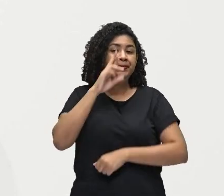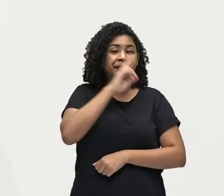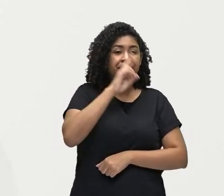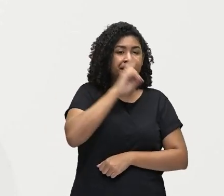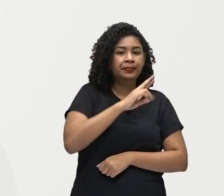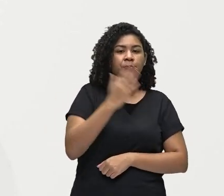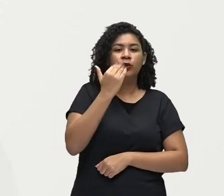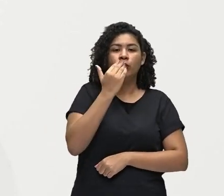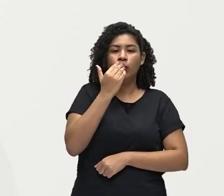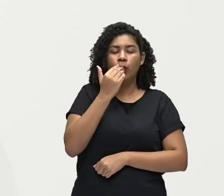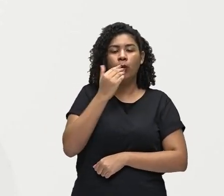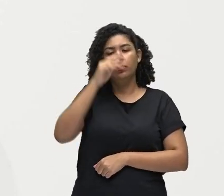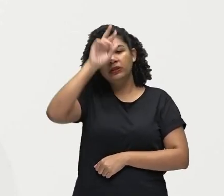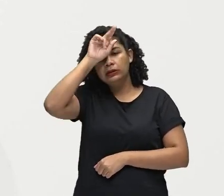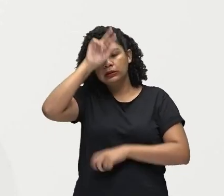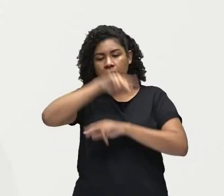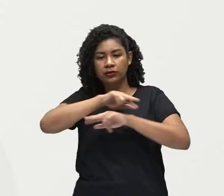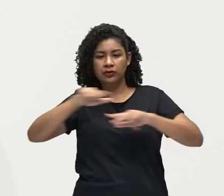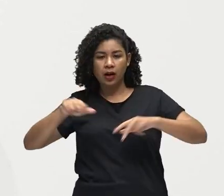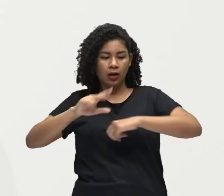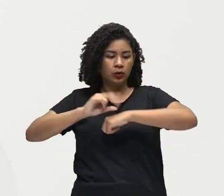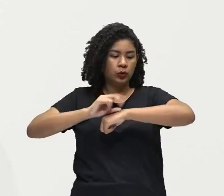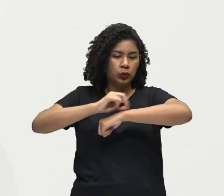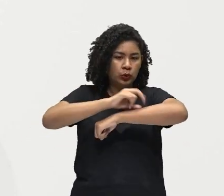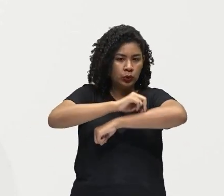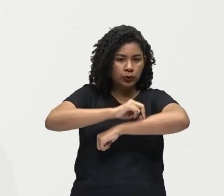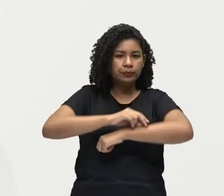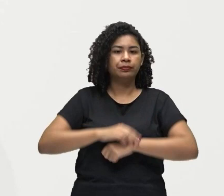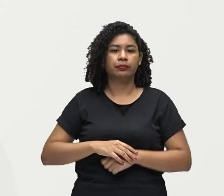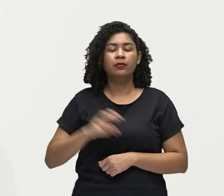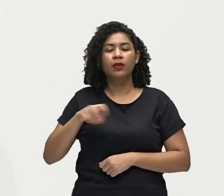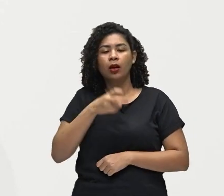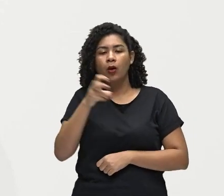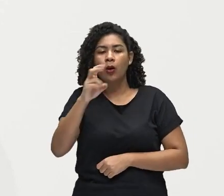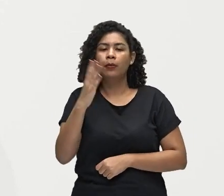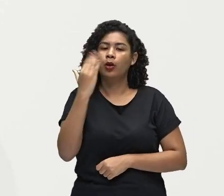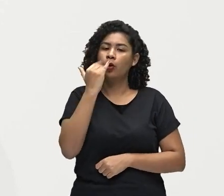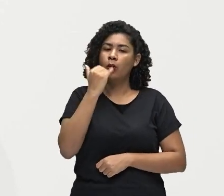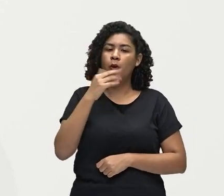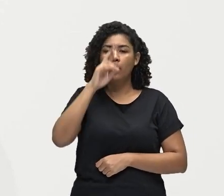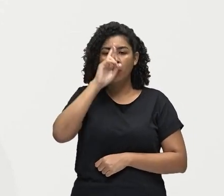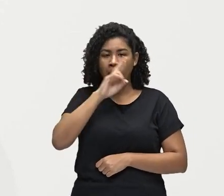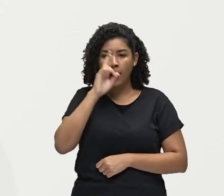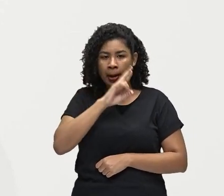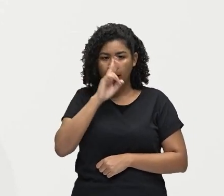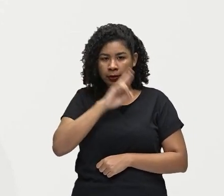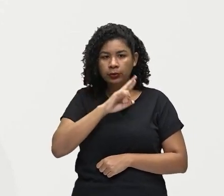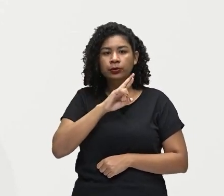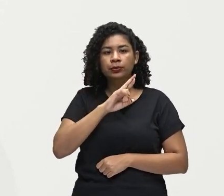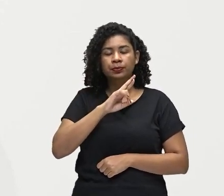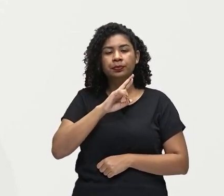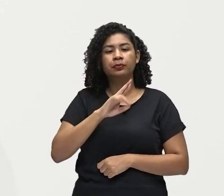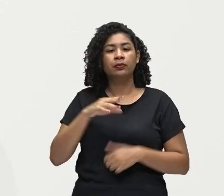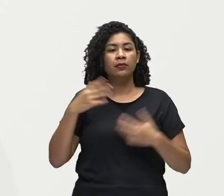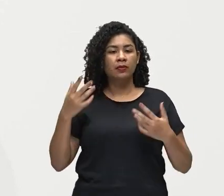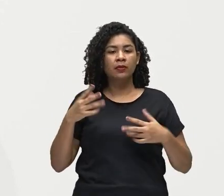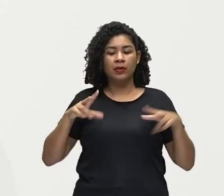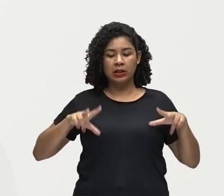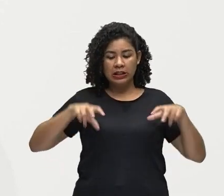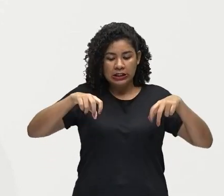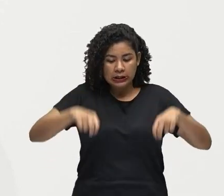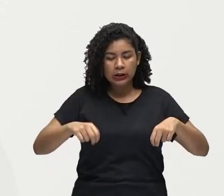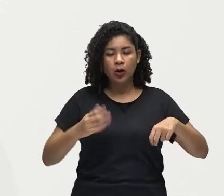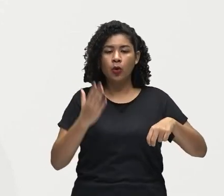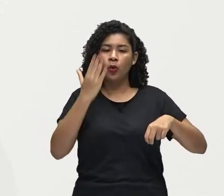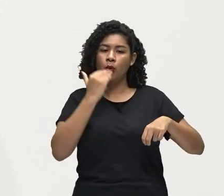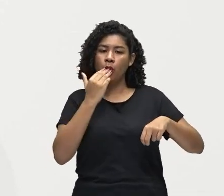um inseto, no caso do gafanhoto, a cobra que se alimenta do rato, e essa cobra que vai servir de alimento ali para uma águia ou para um